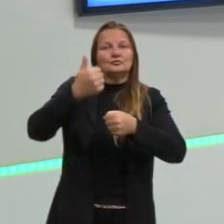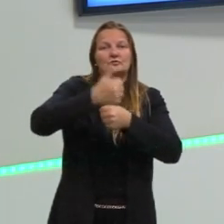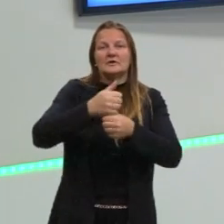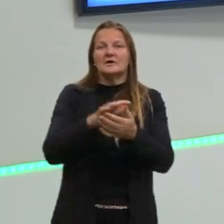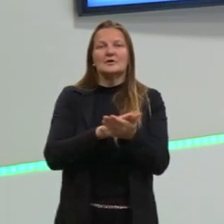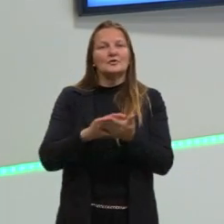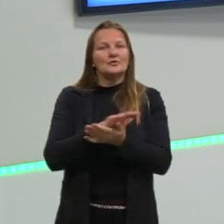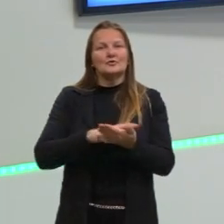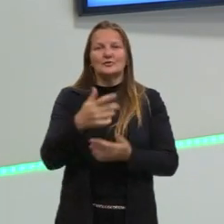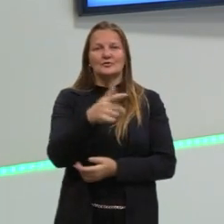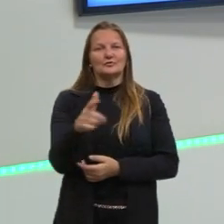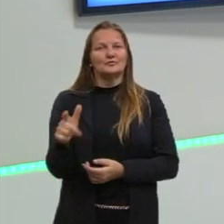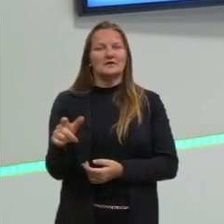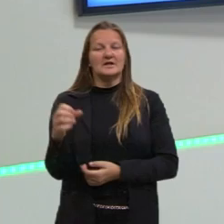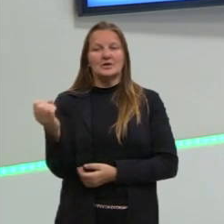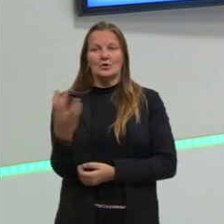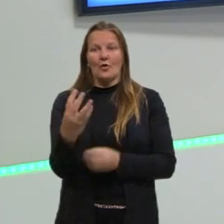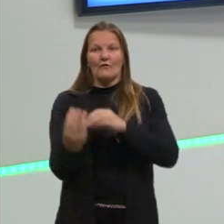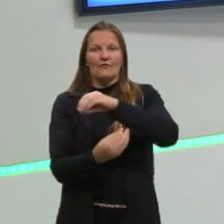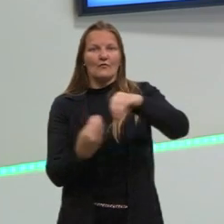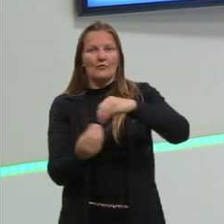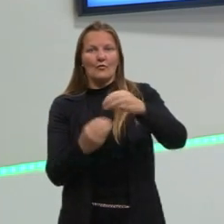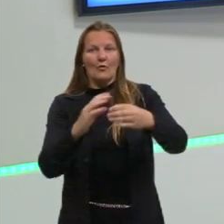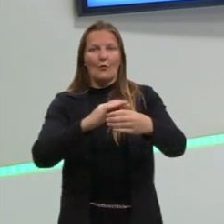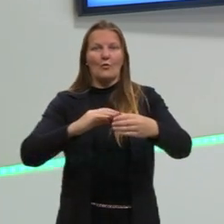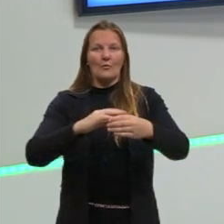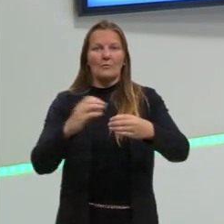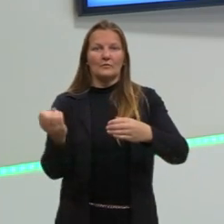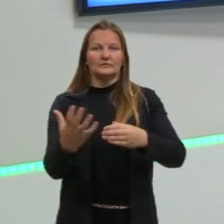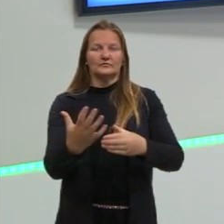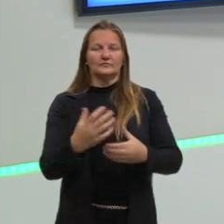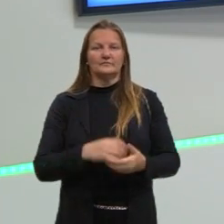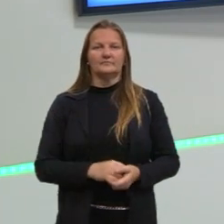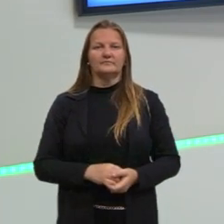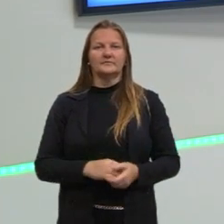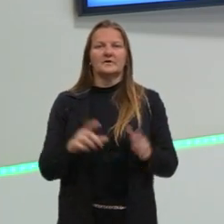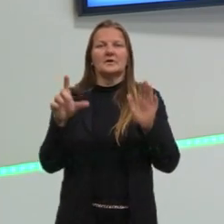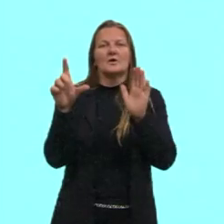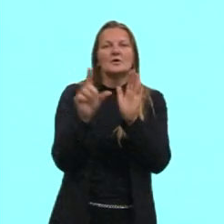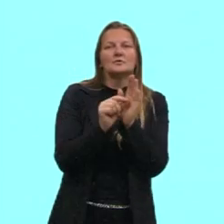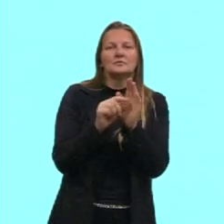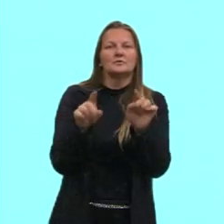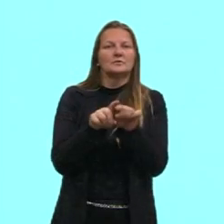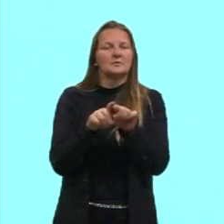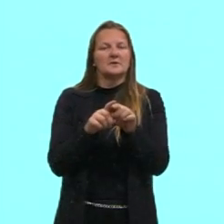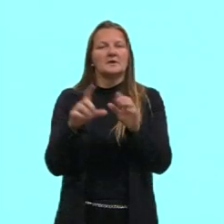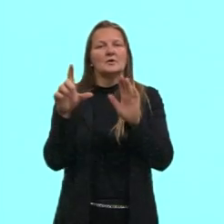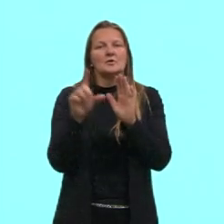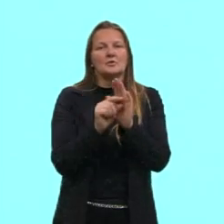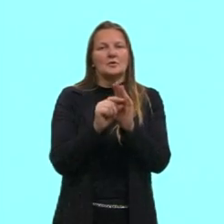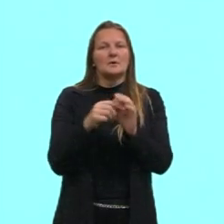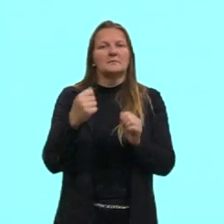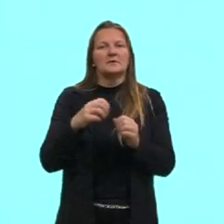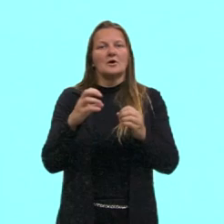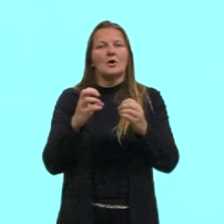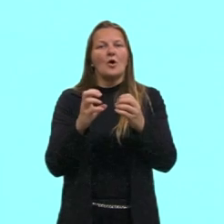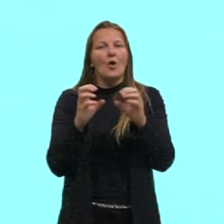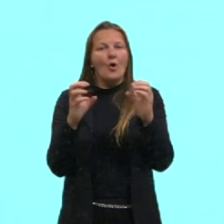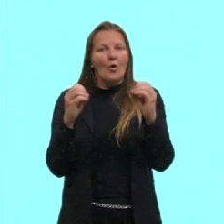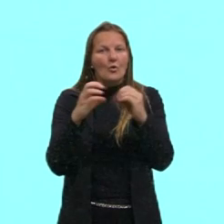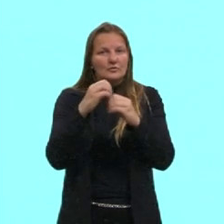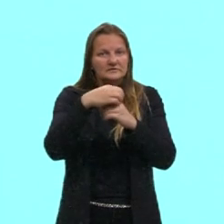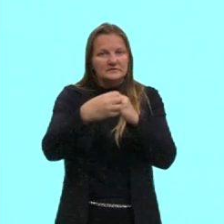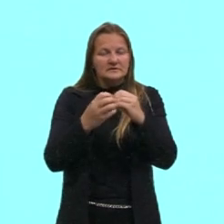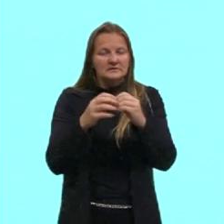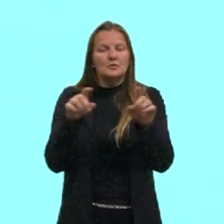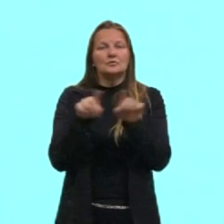vai produzir um novo composto neste caso o sabão a redução também não porque quando tem uma redução tem que ter uma oxidação Então